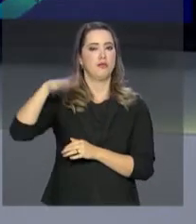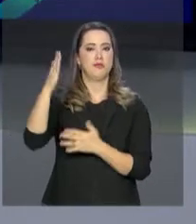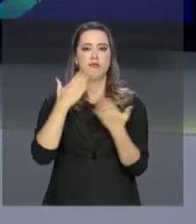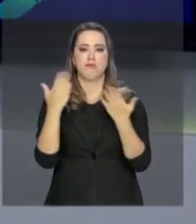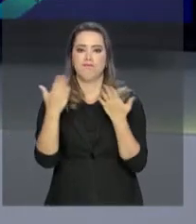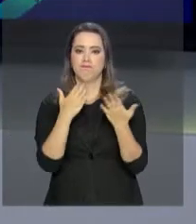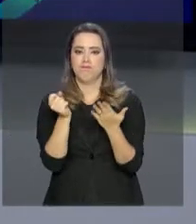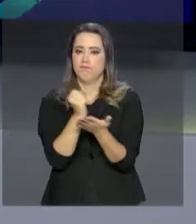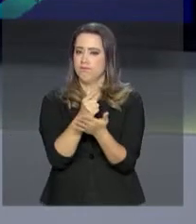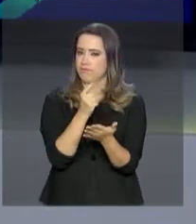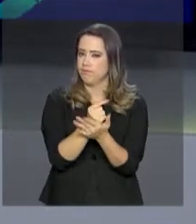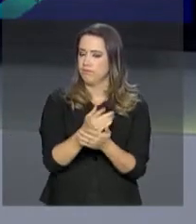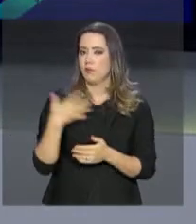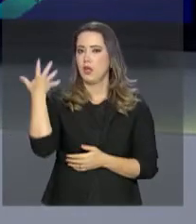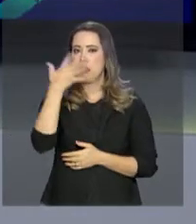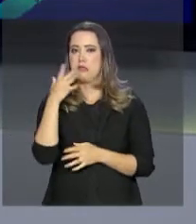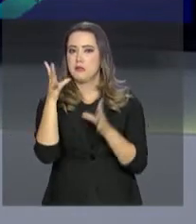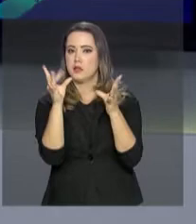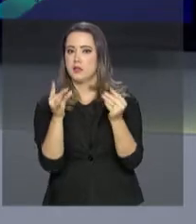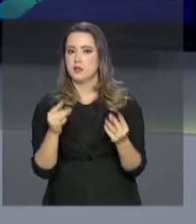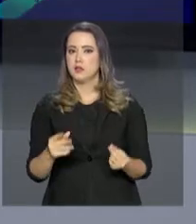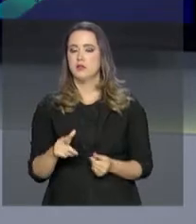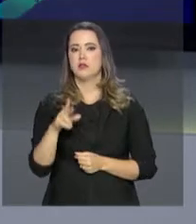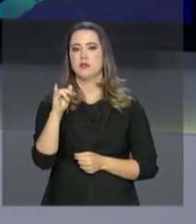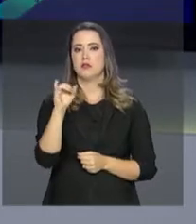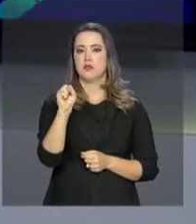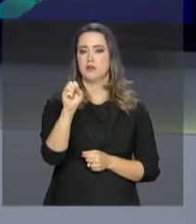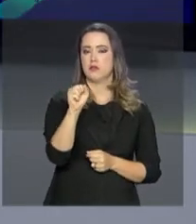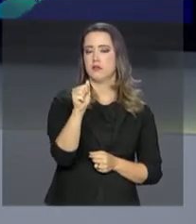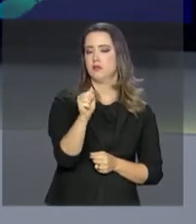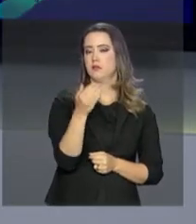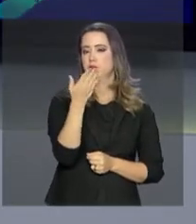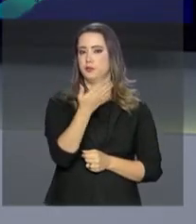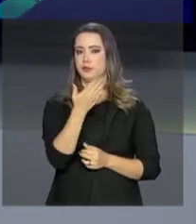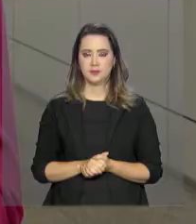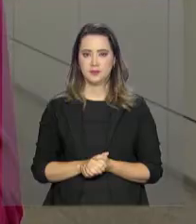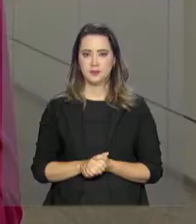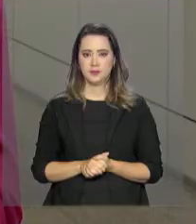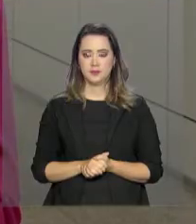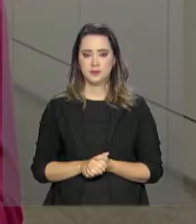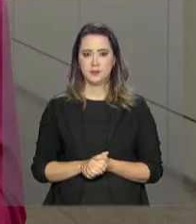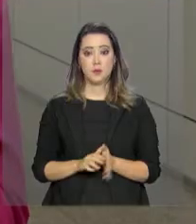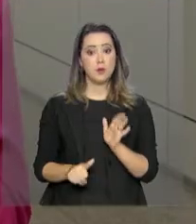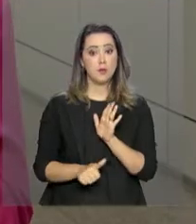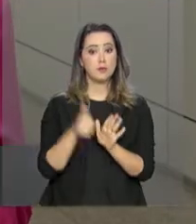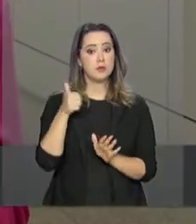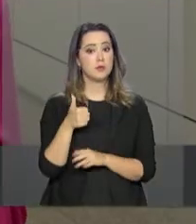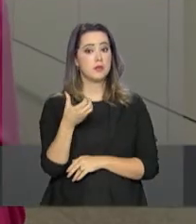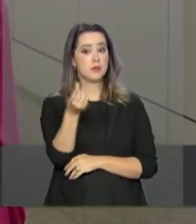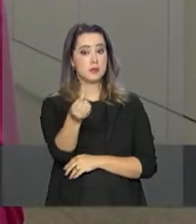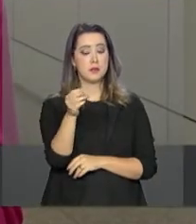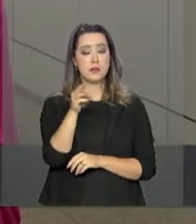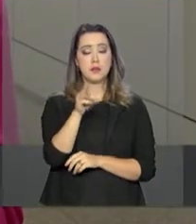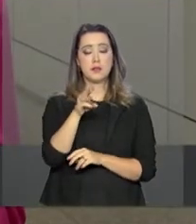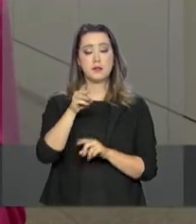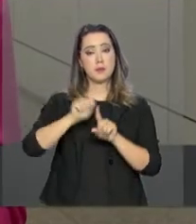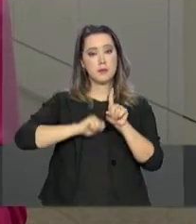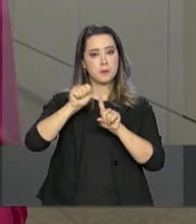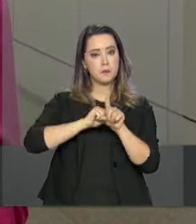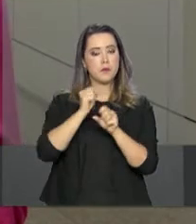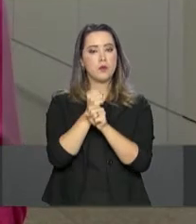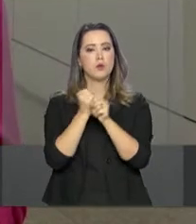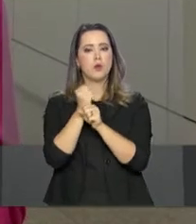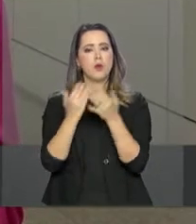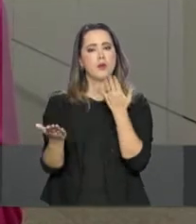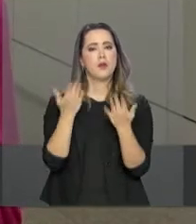comprando. Quem explica para a gente com mais detalhes é a repórter Raíssa Lopes. Nos primeiros 6 meses do ano, a balança